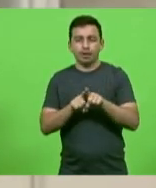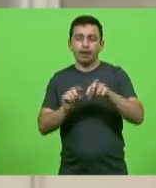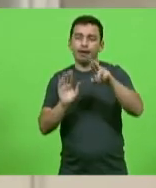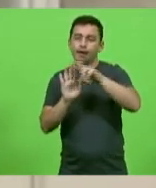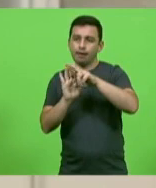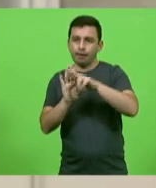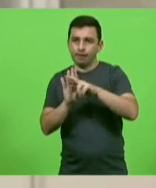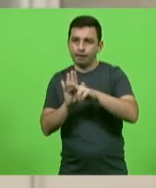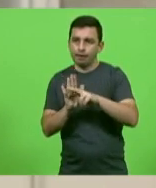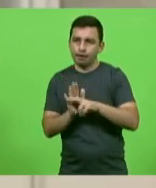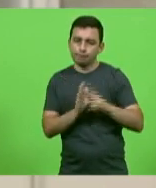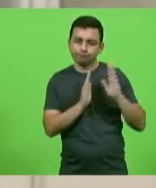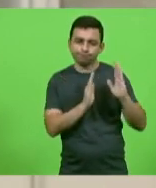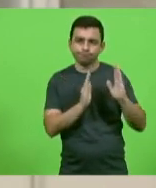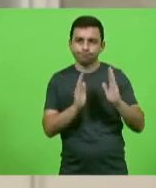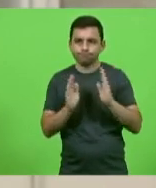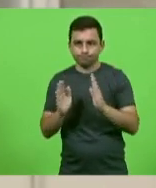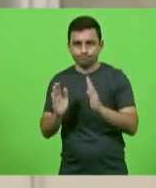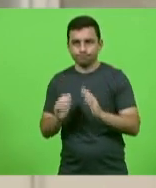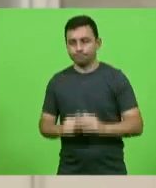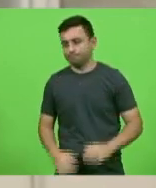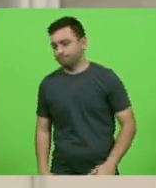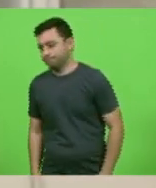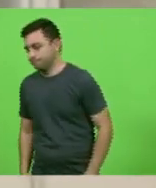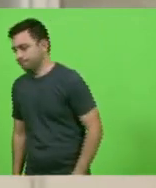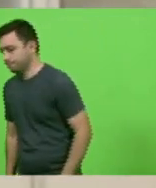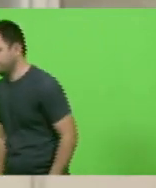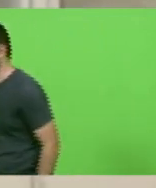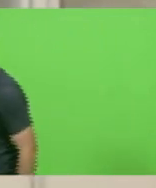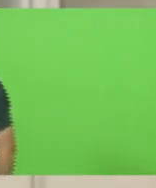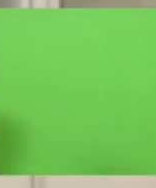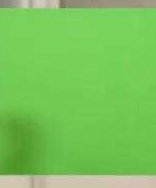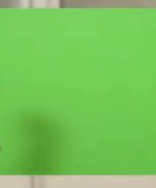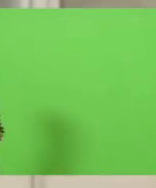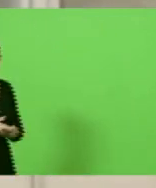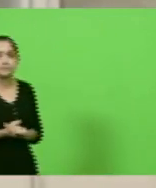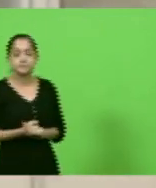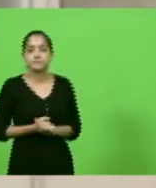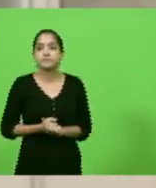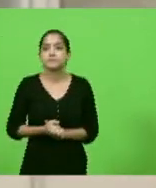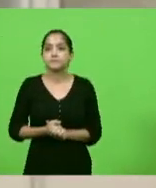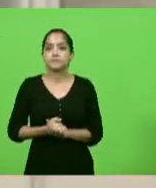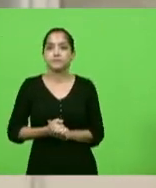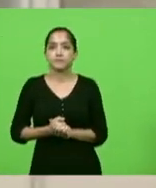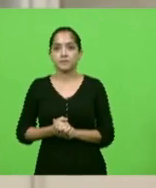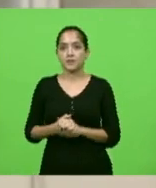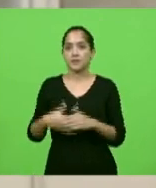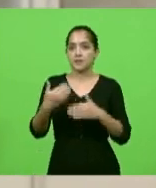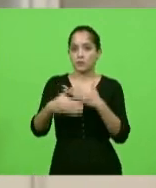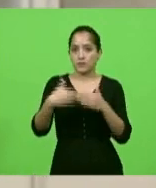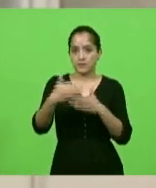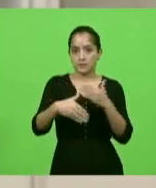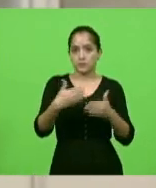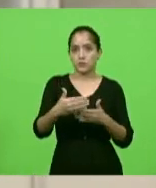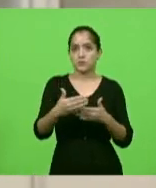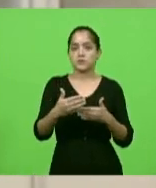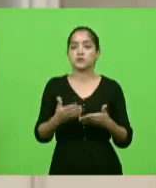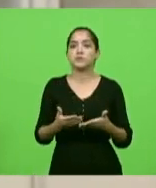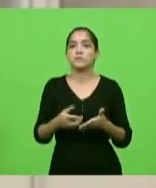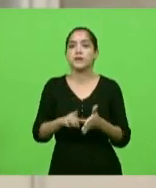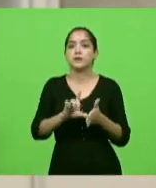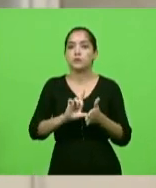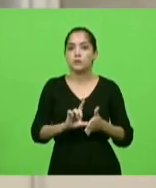as regras procedimentais pertinentes por Óbvio esse procedimento formal